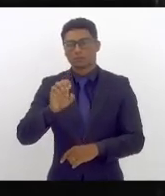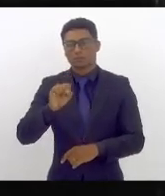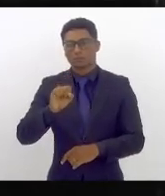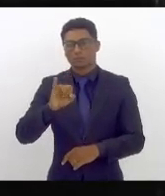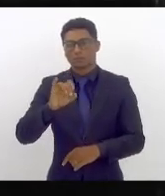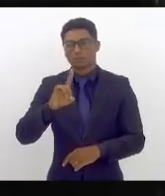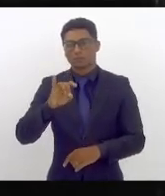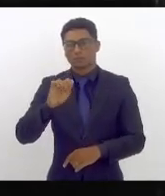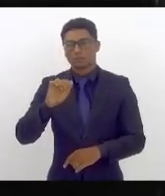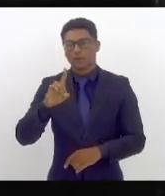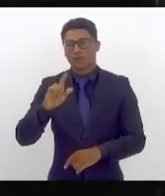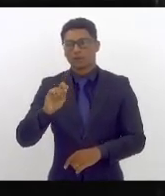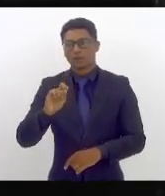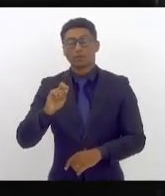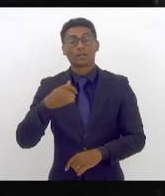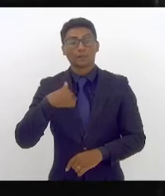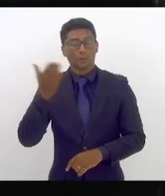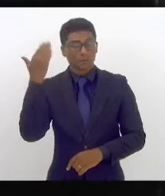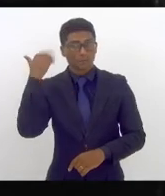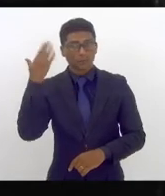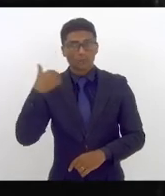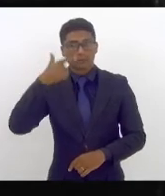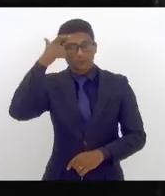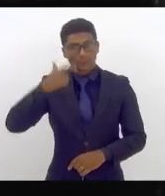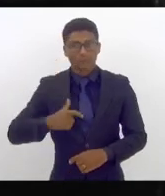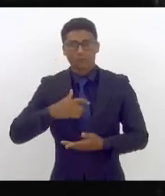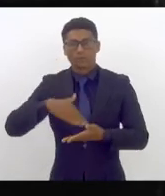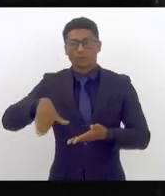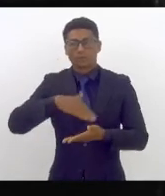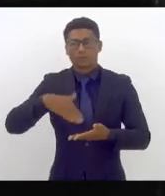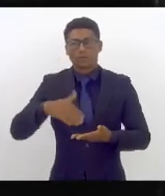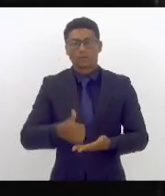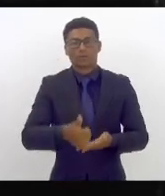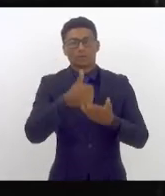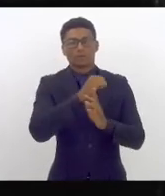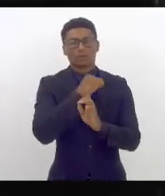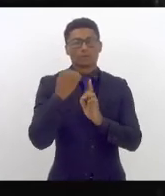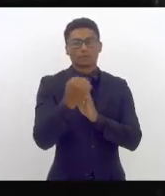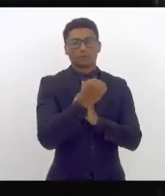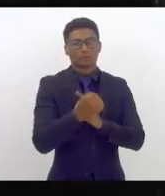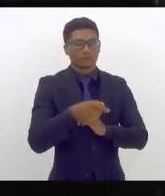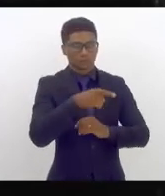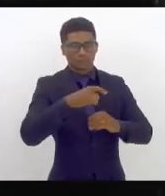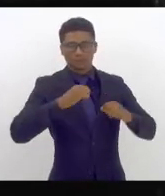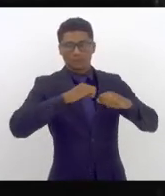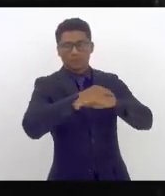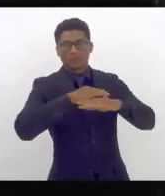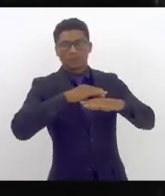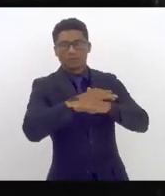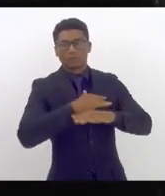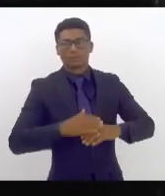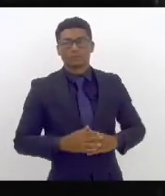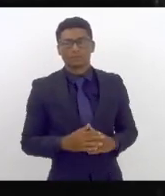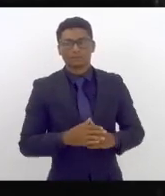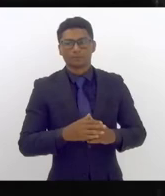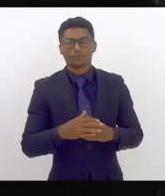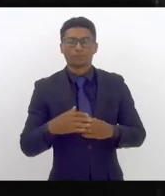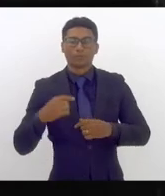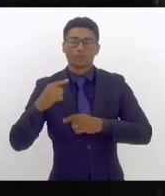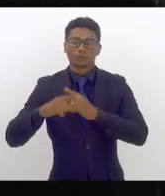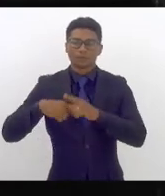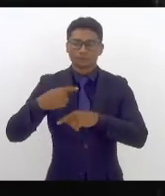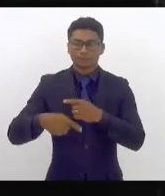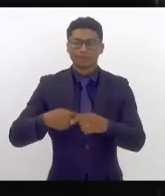que fui Secretária de Assistência Social no meu Município e logo em seguida ter cursado